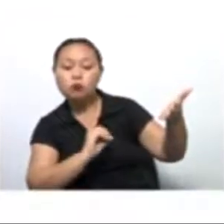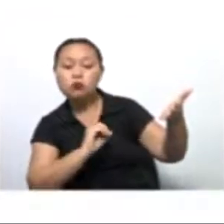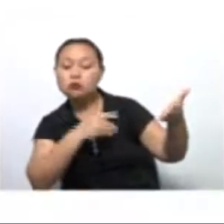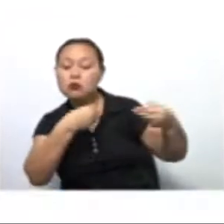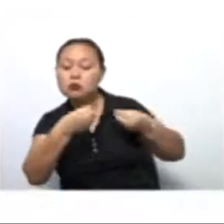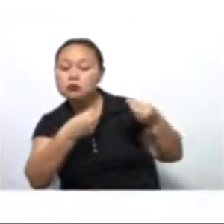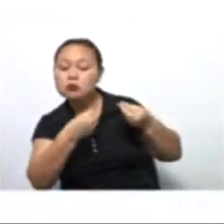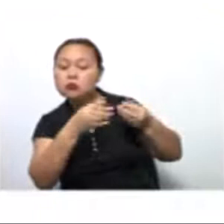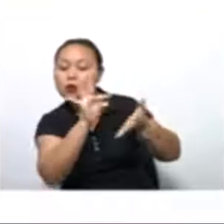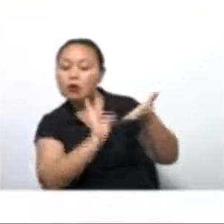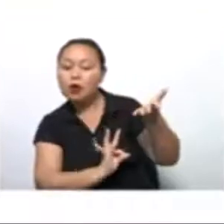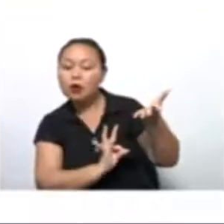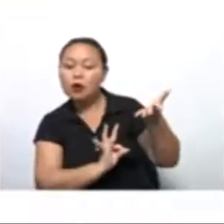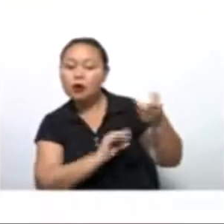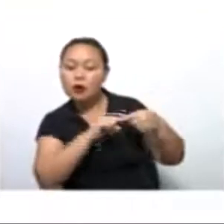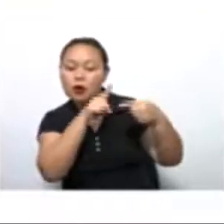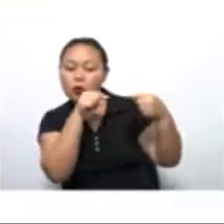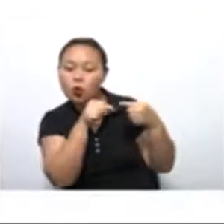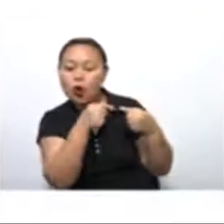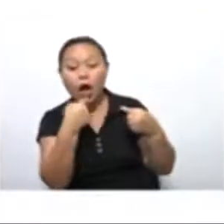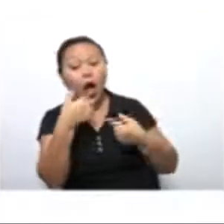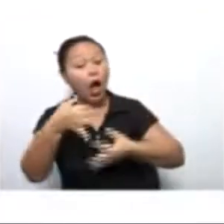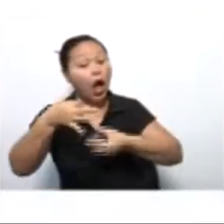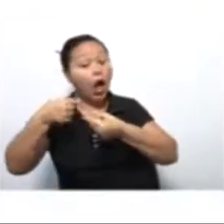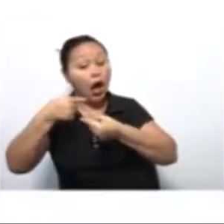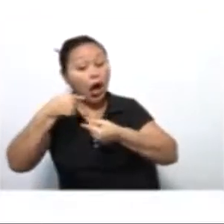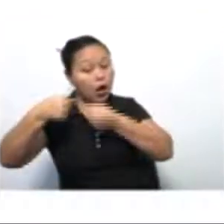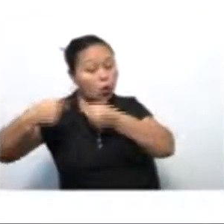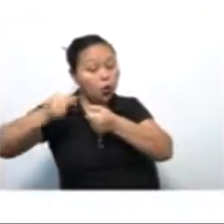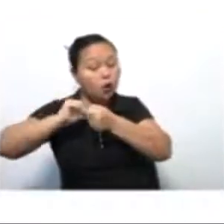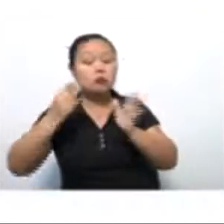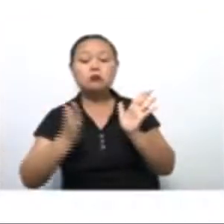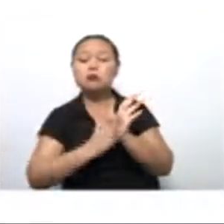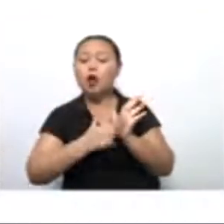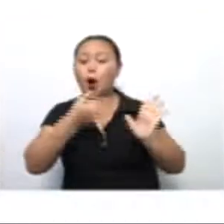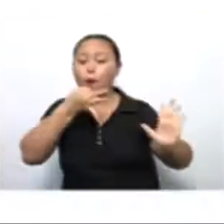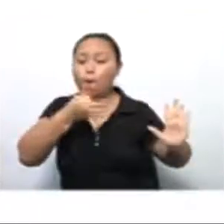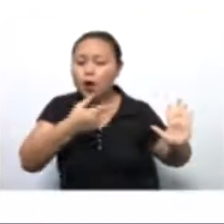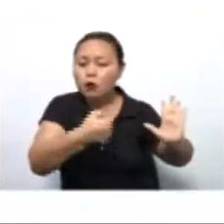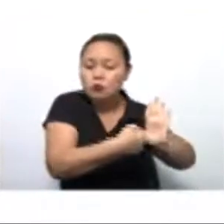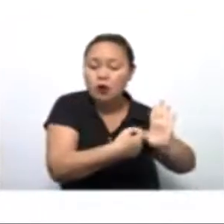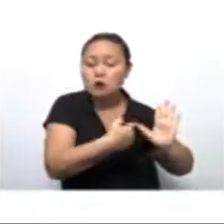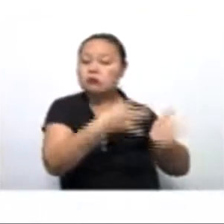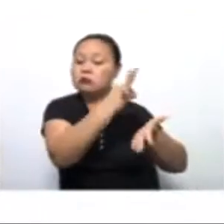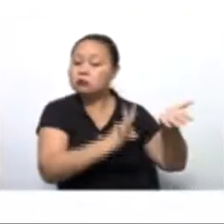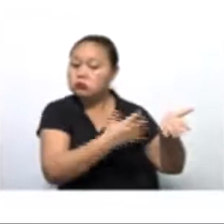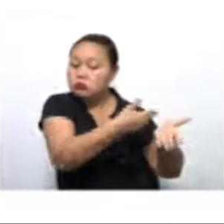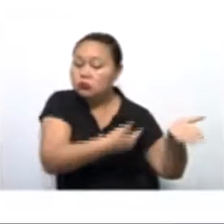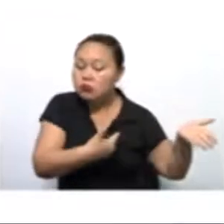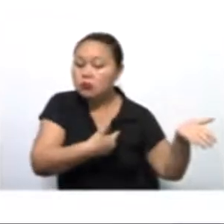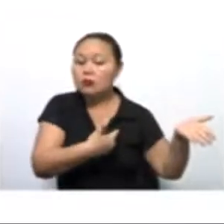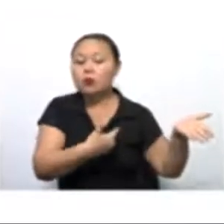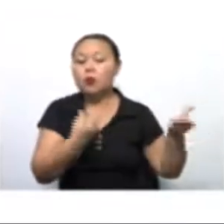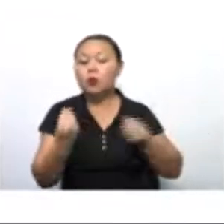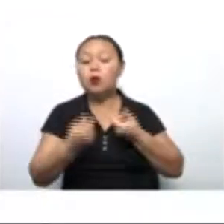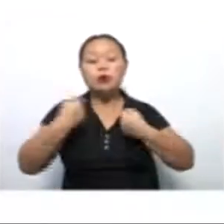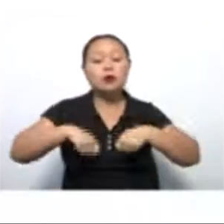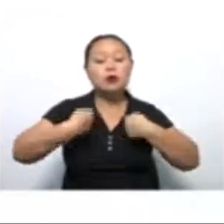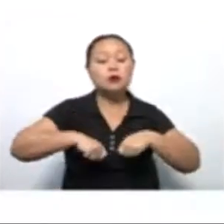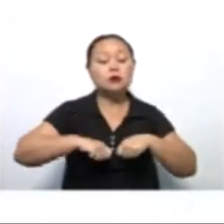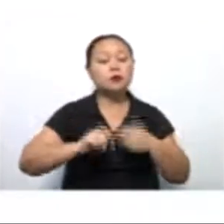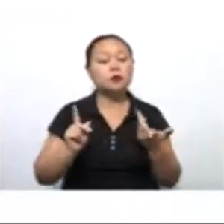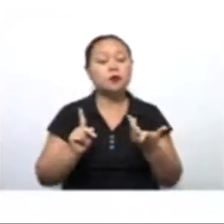argumentar e vai fechar a sua conclusão, o seu texto vai ficar show! Agora vamos analisar uma redação que